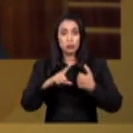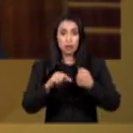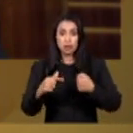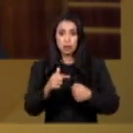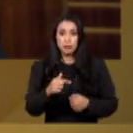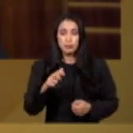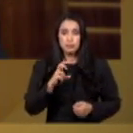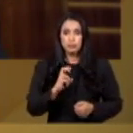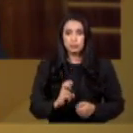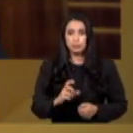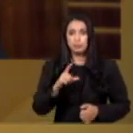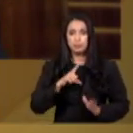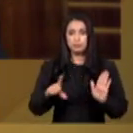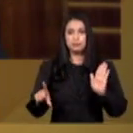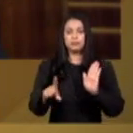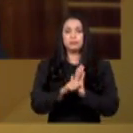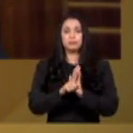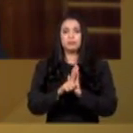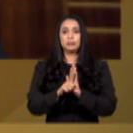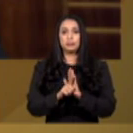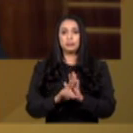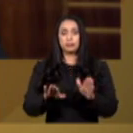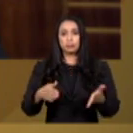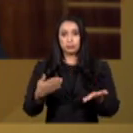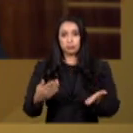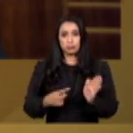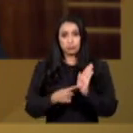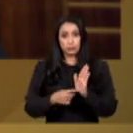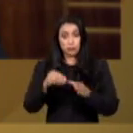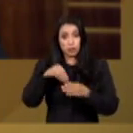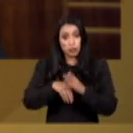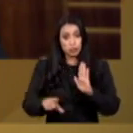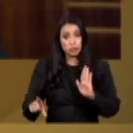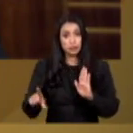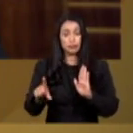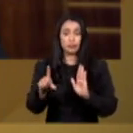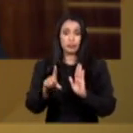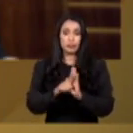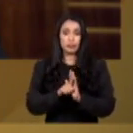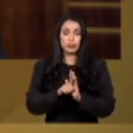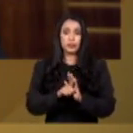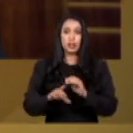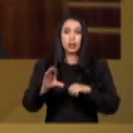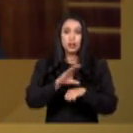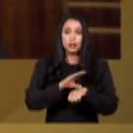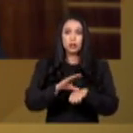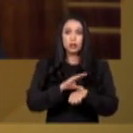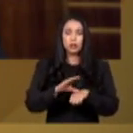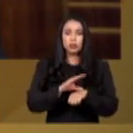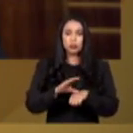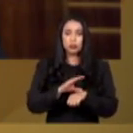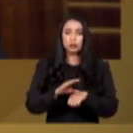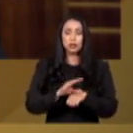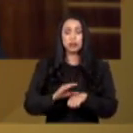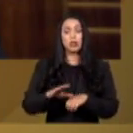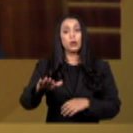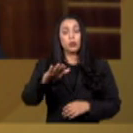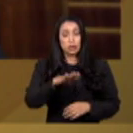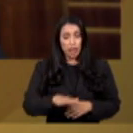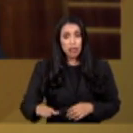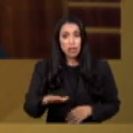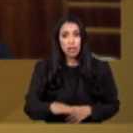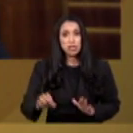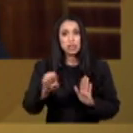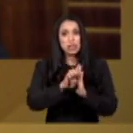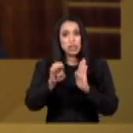para também seguir e em face da legislação experimento justiça federal estatuto da criança e do